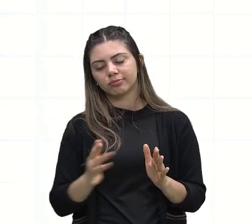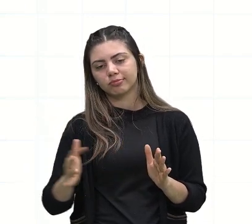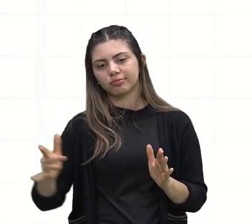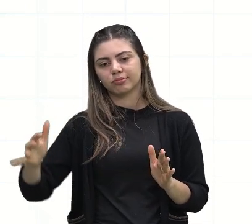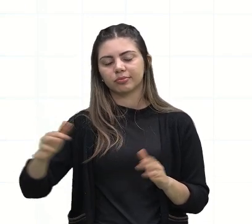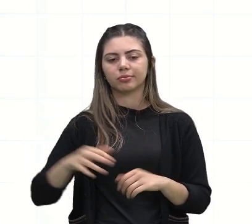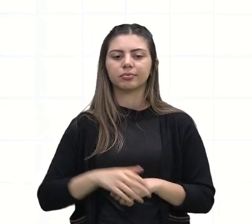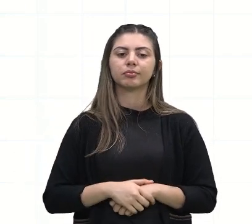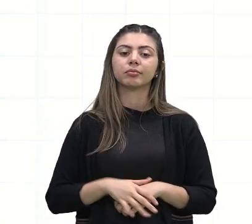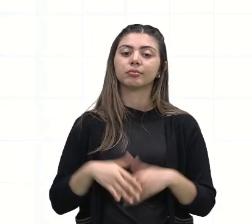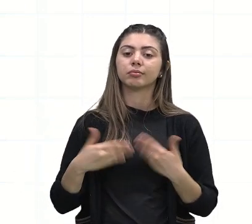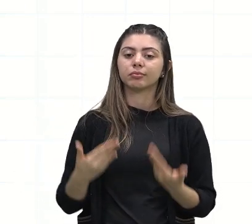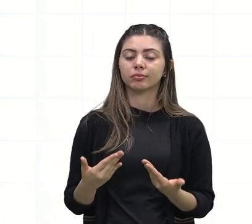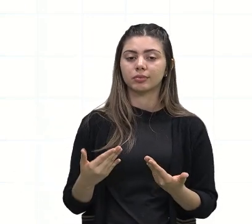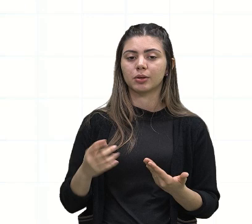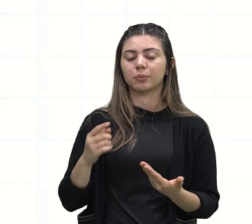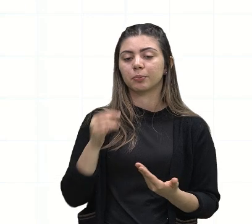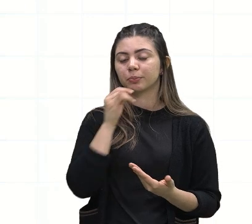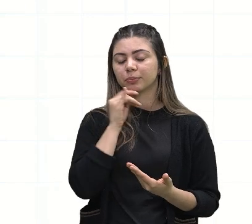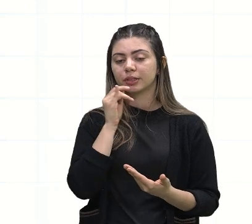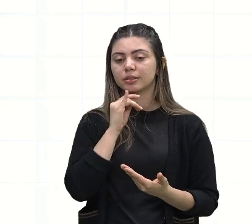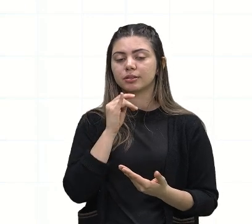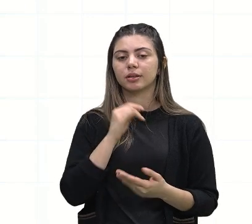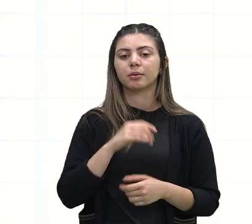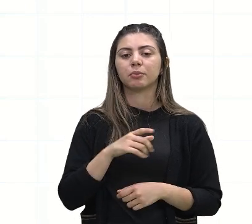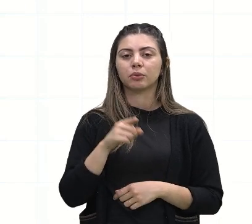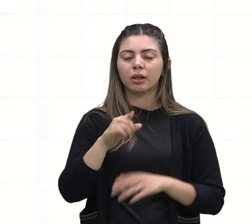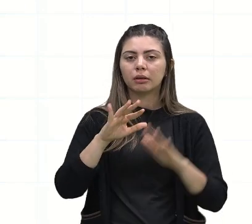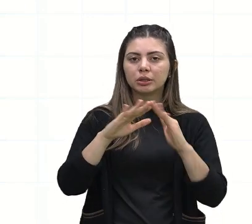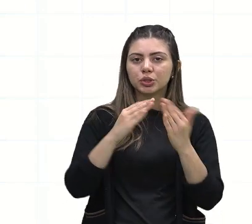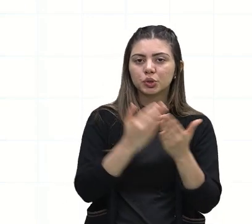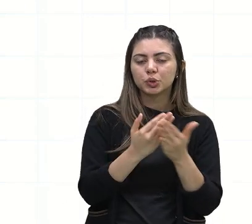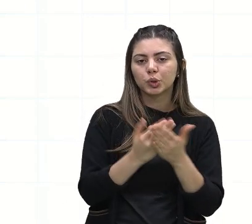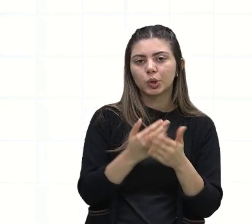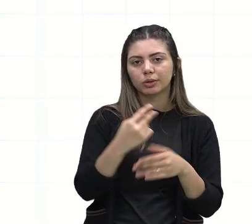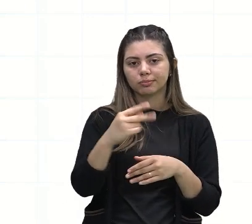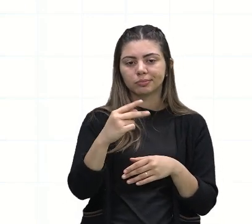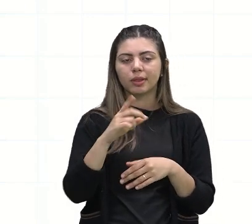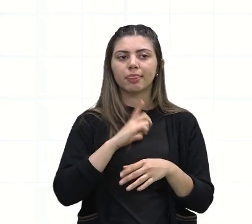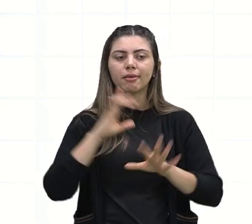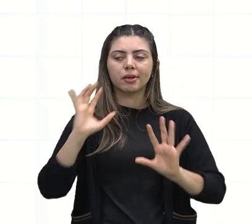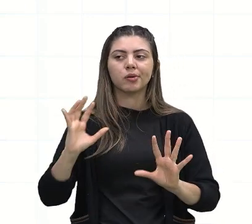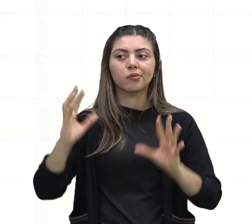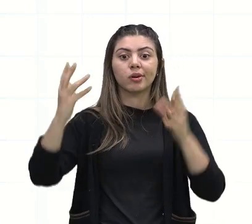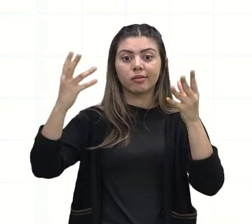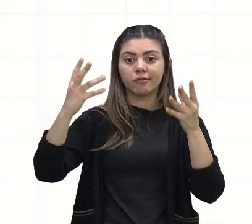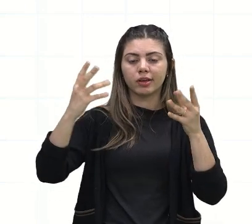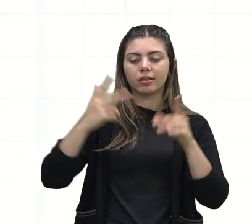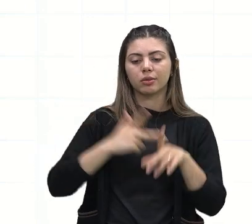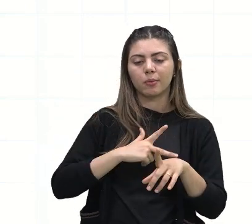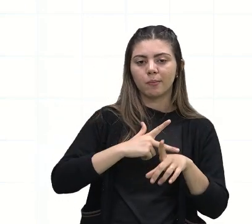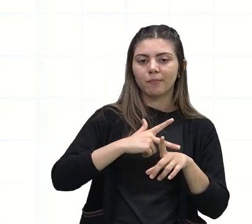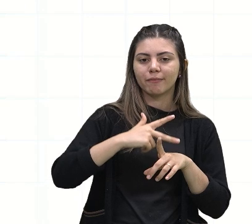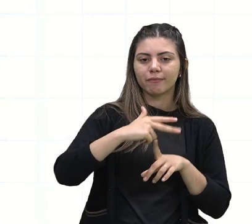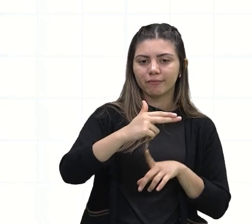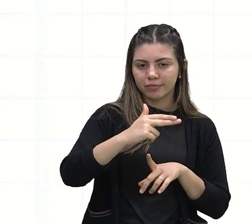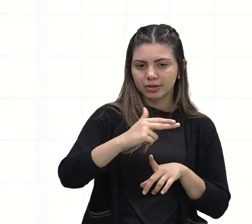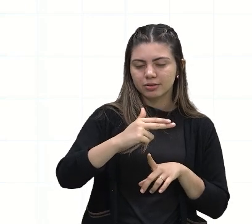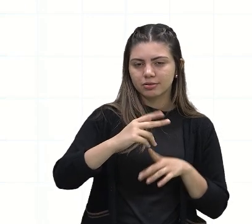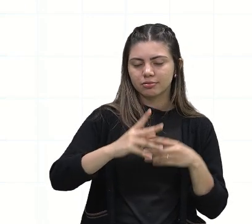gente vai observar aqui numa premiação, né? Aí na sua escola, quando tem algum evento que tem